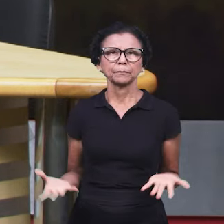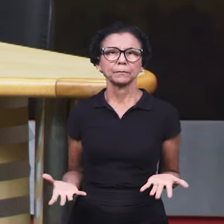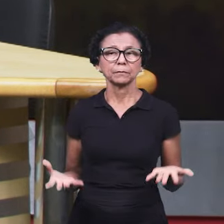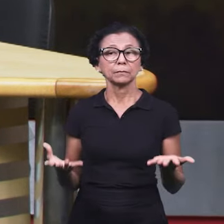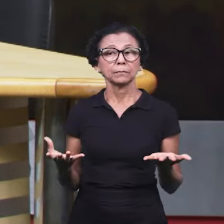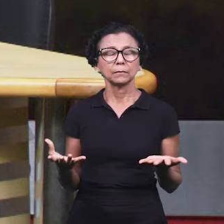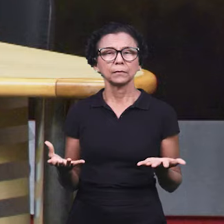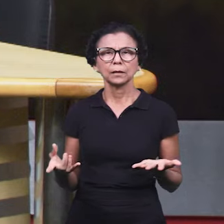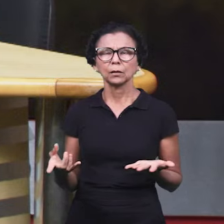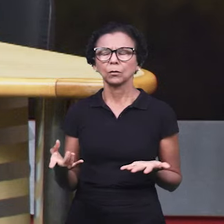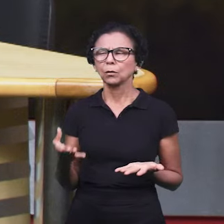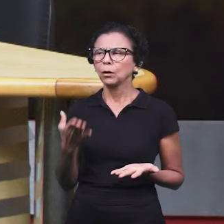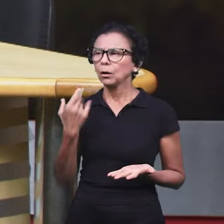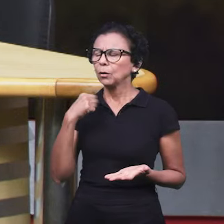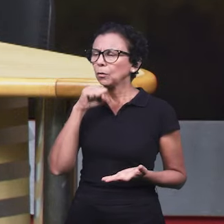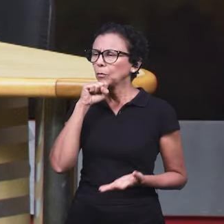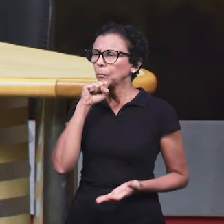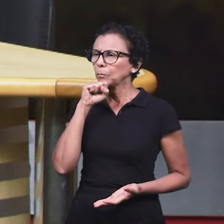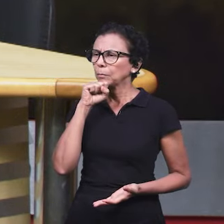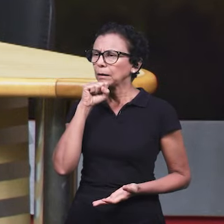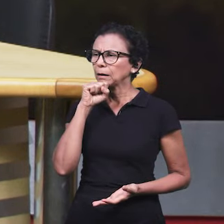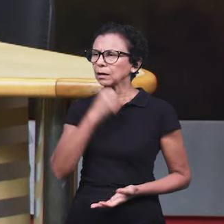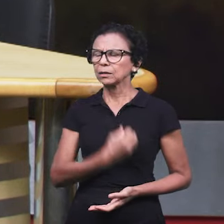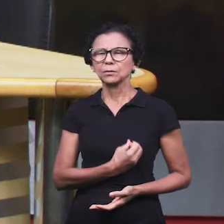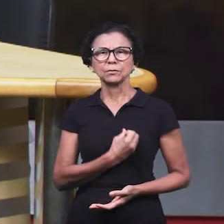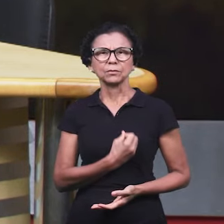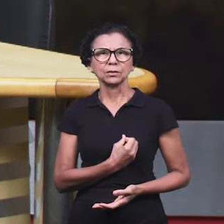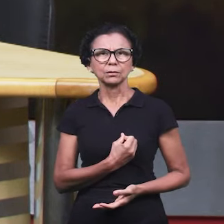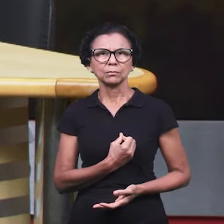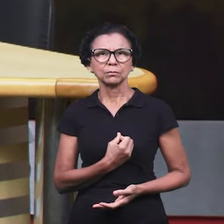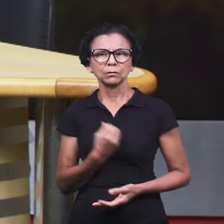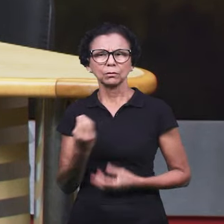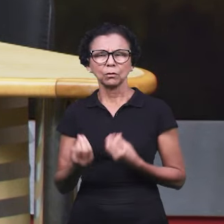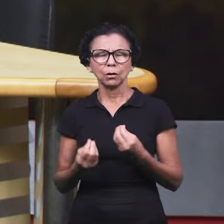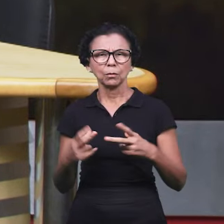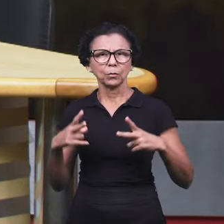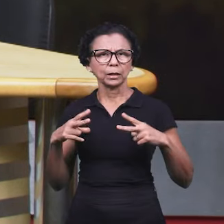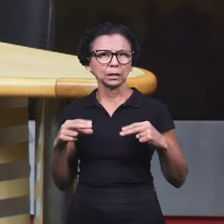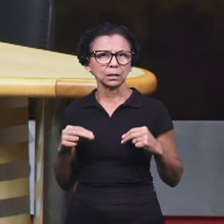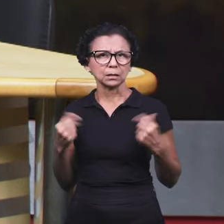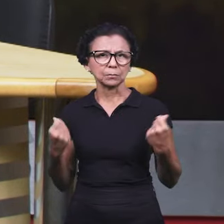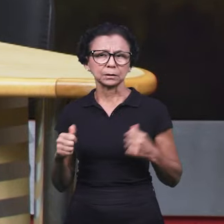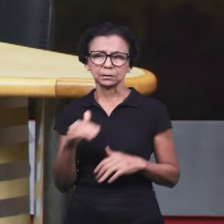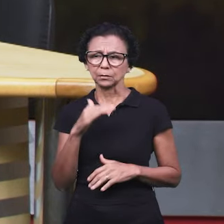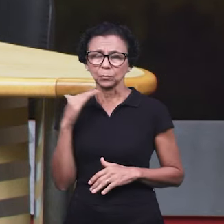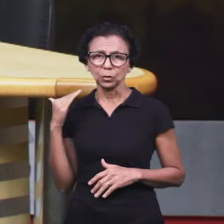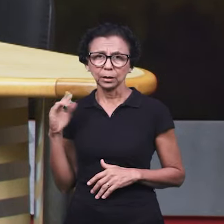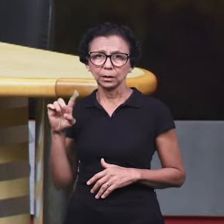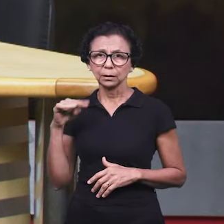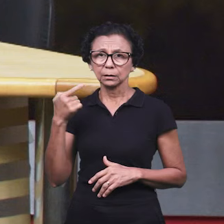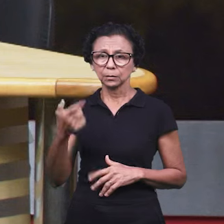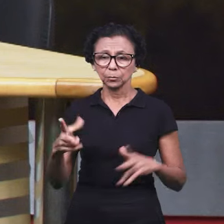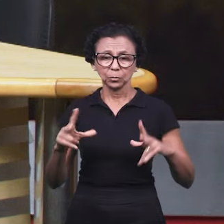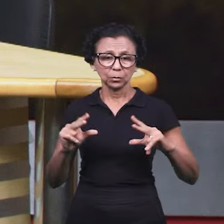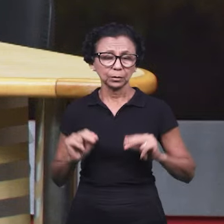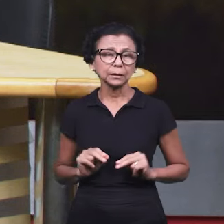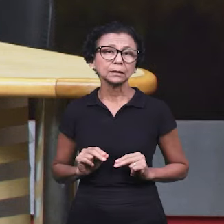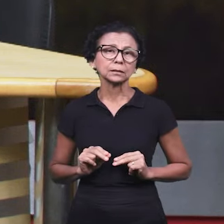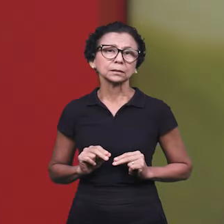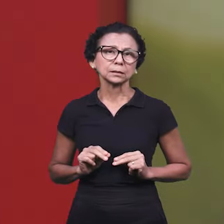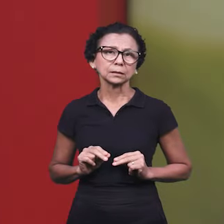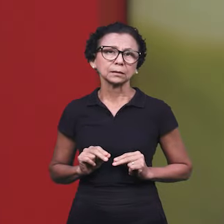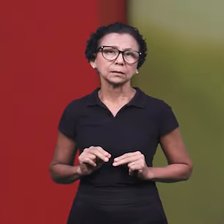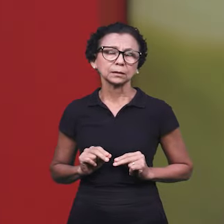com o pai vivo então havia um limite ali o pai está vivo né ele